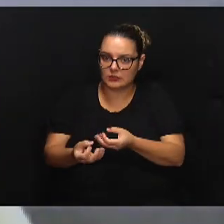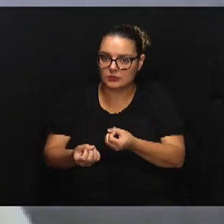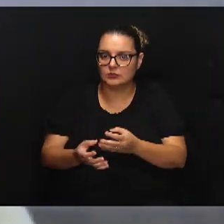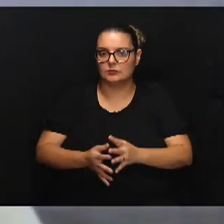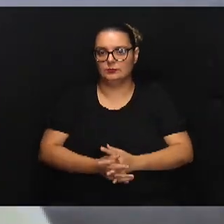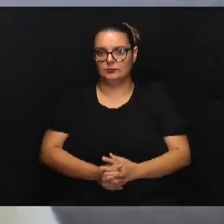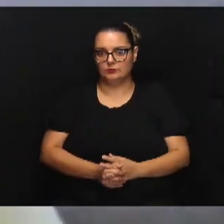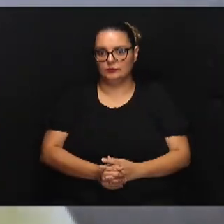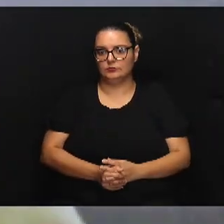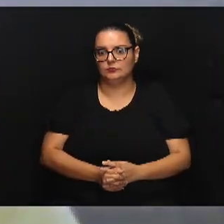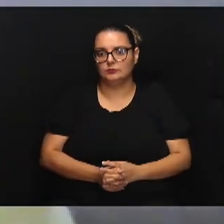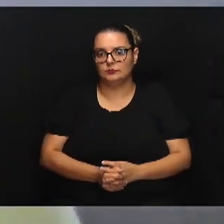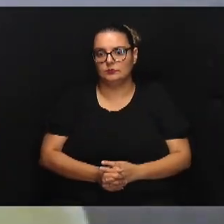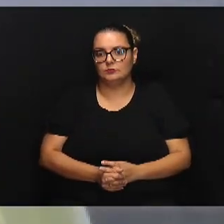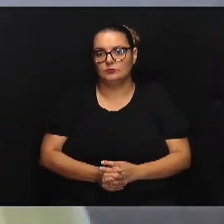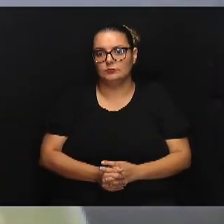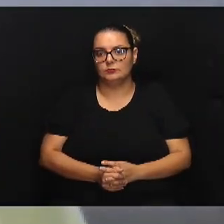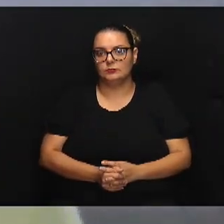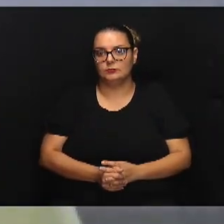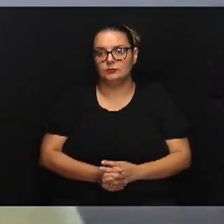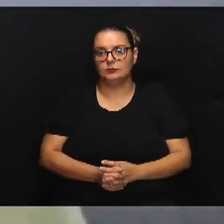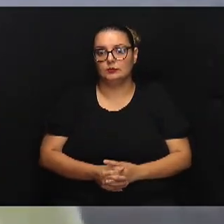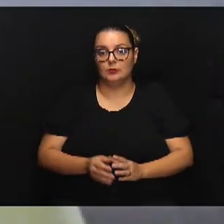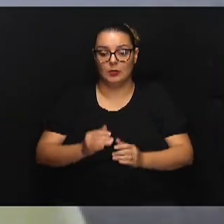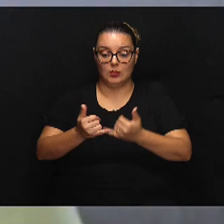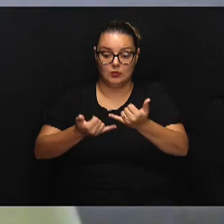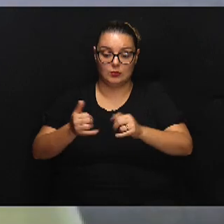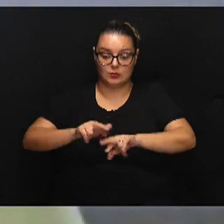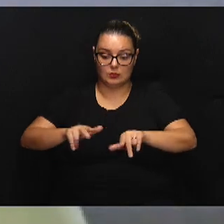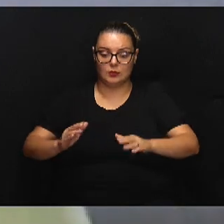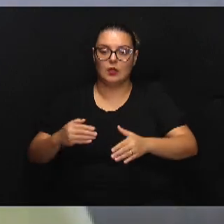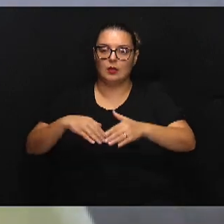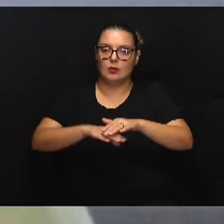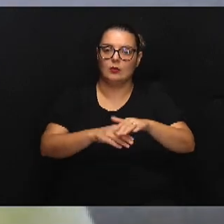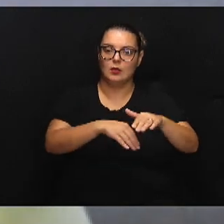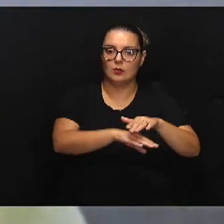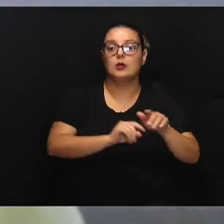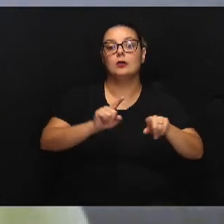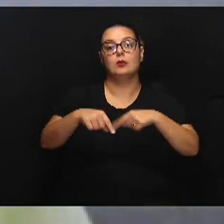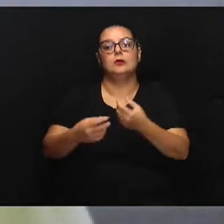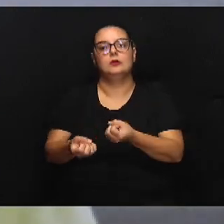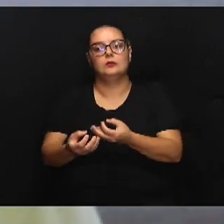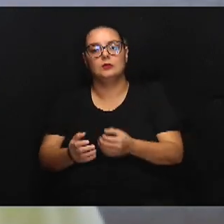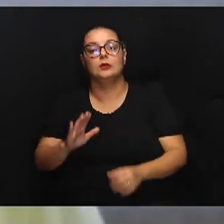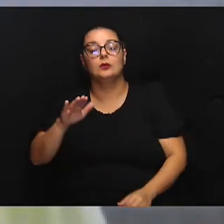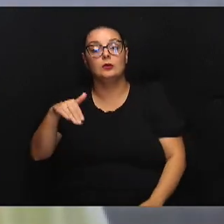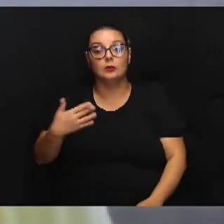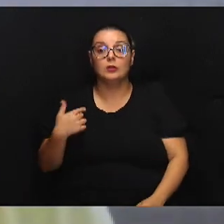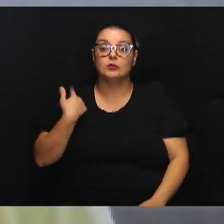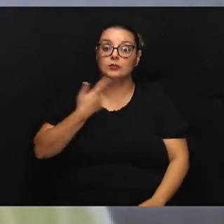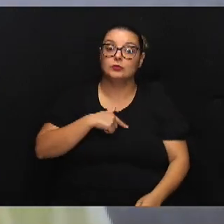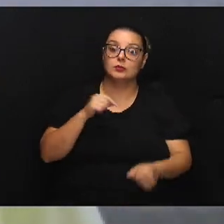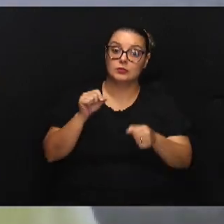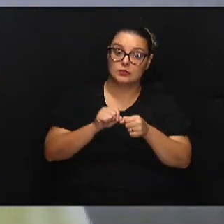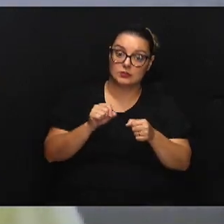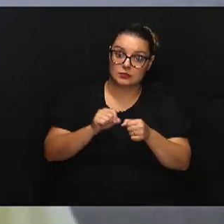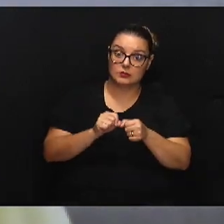informação. Guardar os brinquedos é outra informação. Então, quando nós fazemos isso,